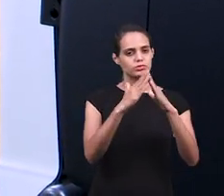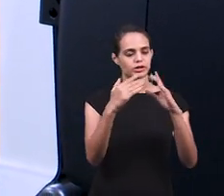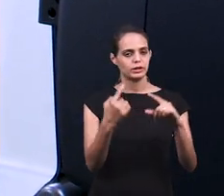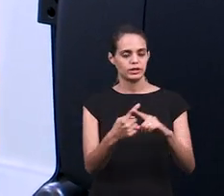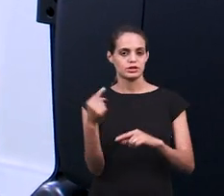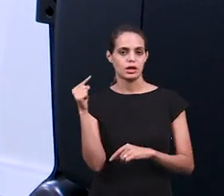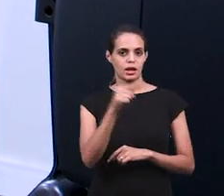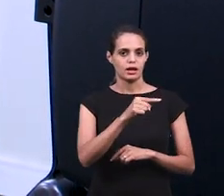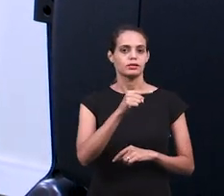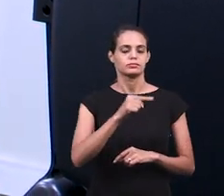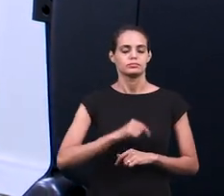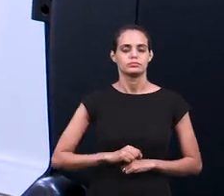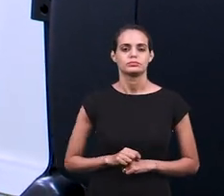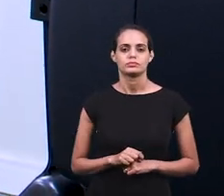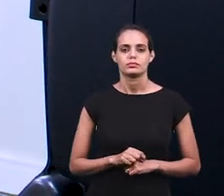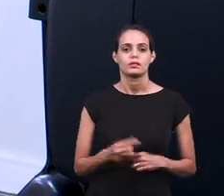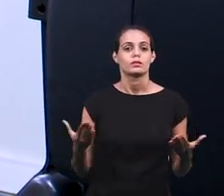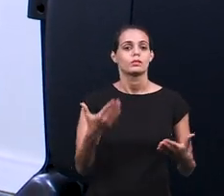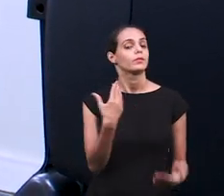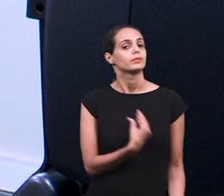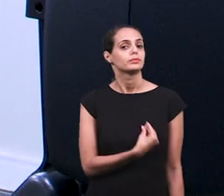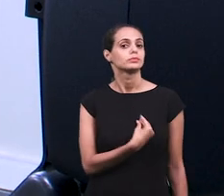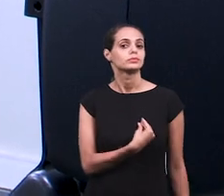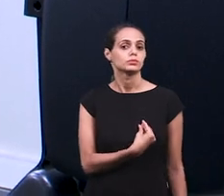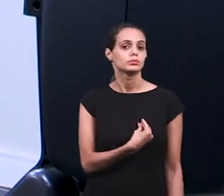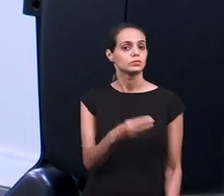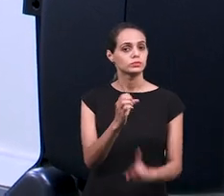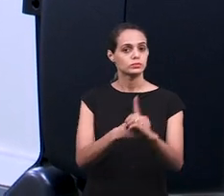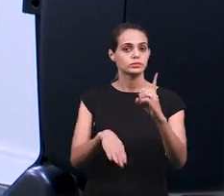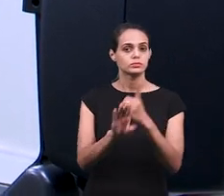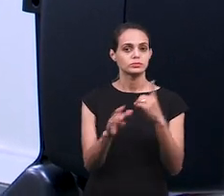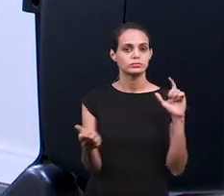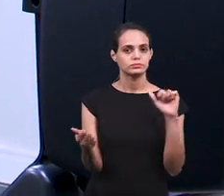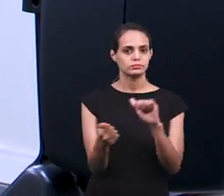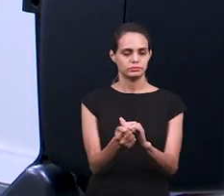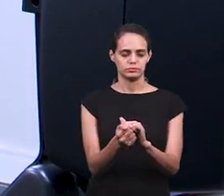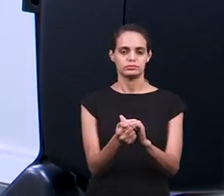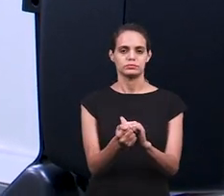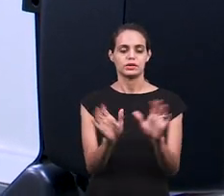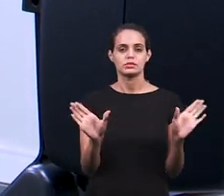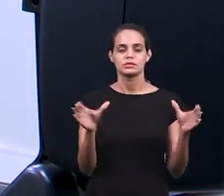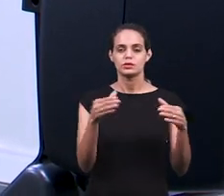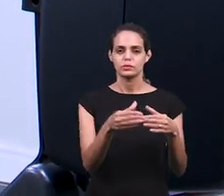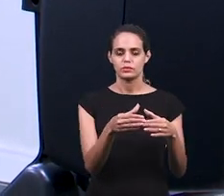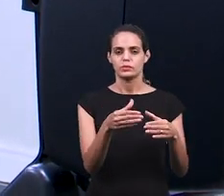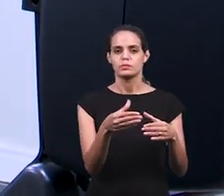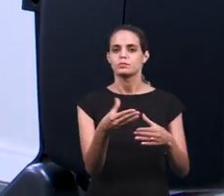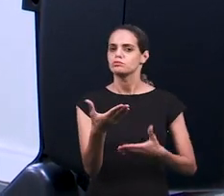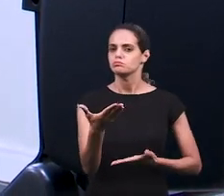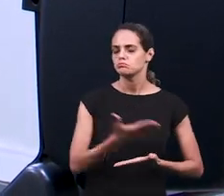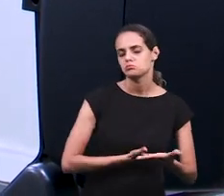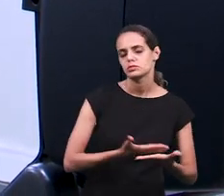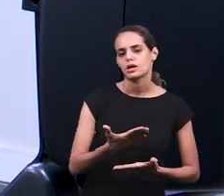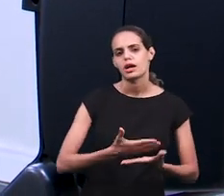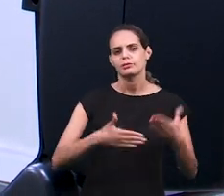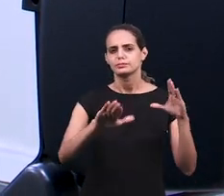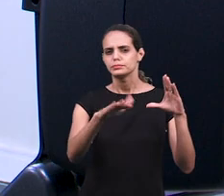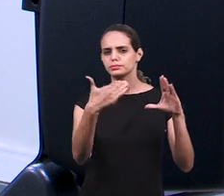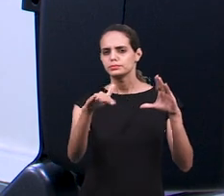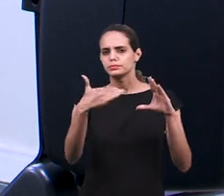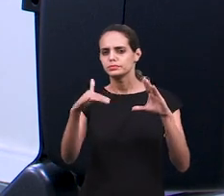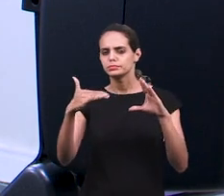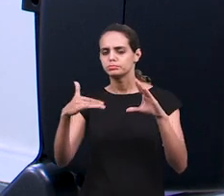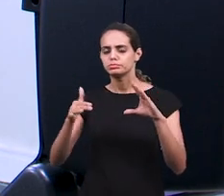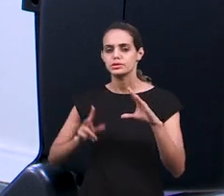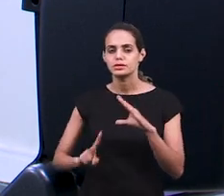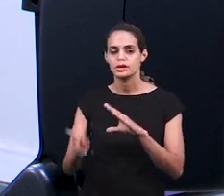grupo de igrejas que agora estão participando conosco na Escola Bíblica Dominical. E esse grupo de irmãos tem enviado postagens